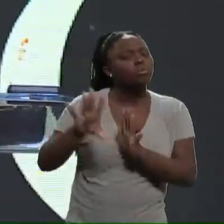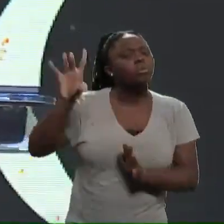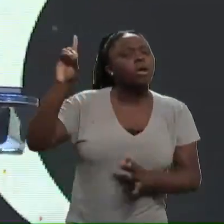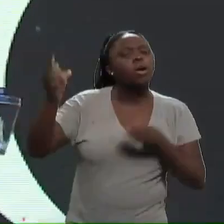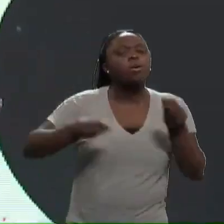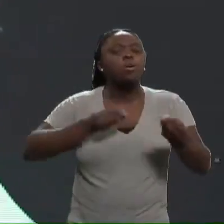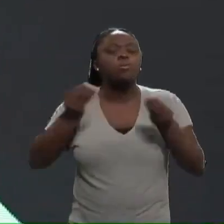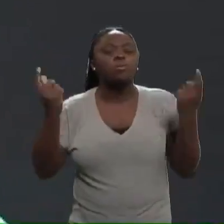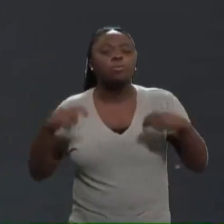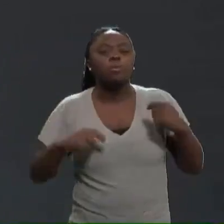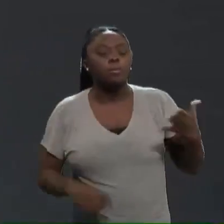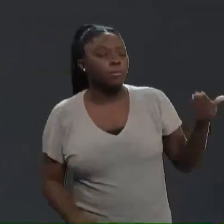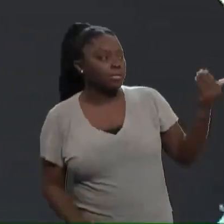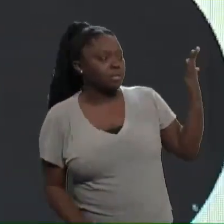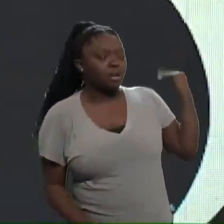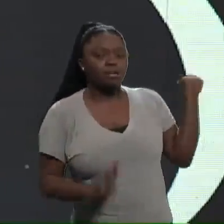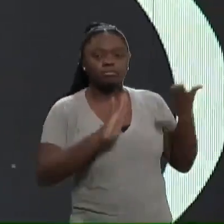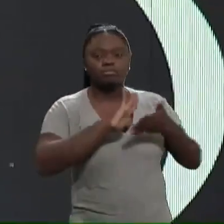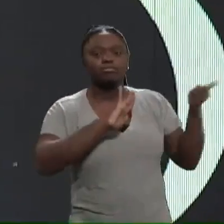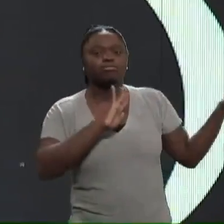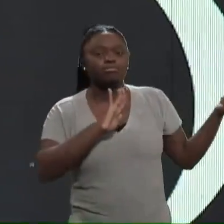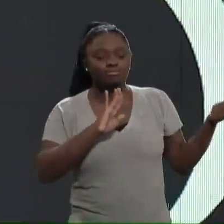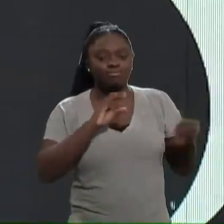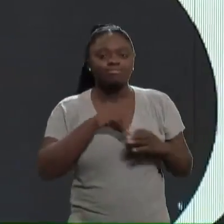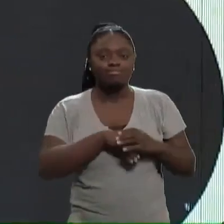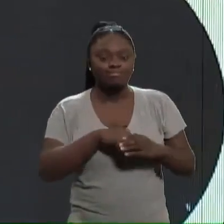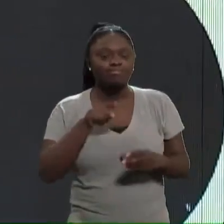precisa tirar o passado de você.